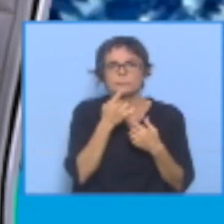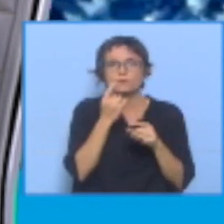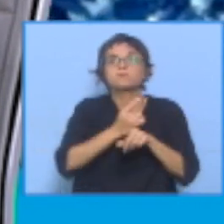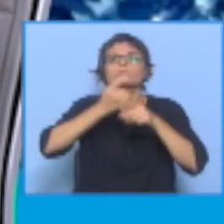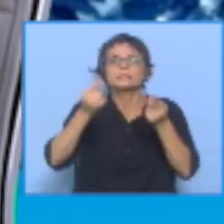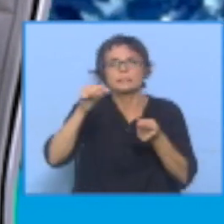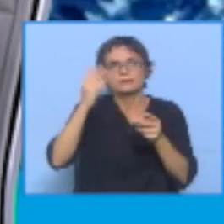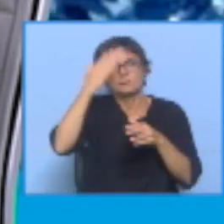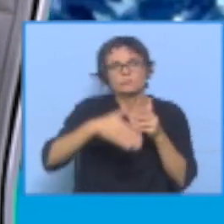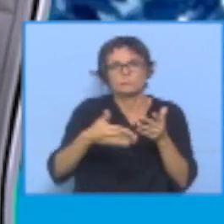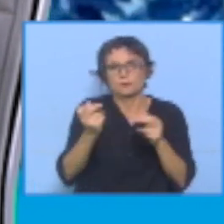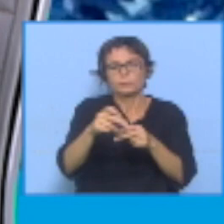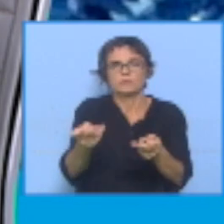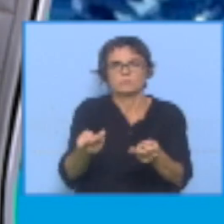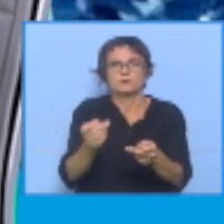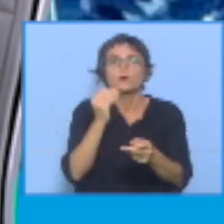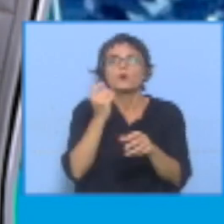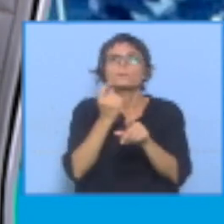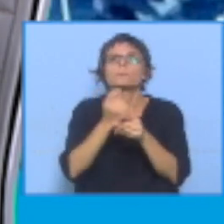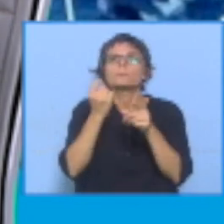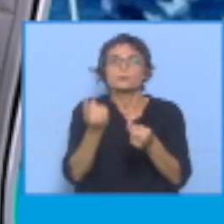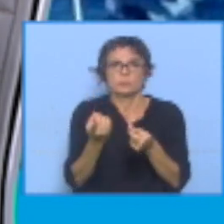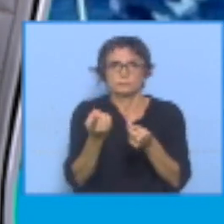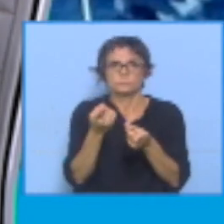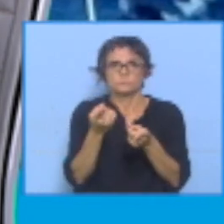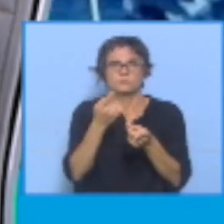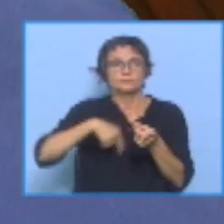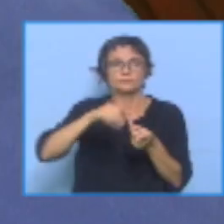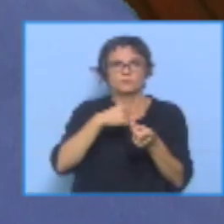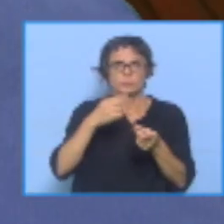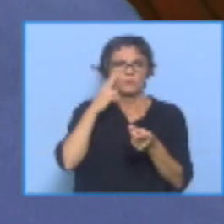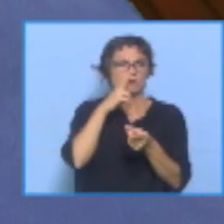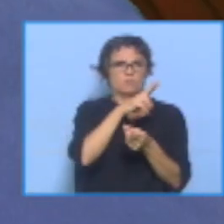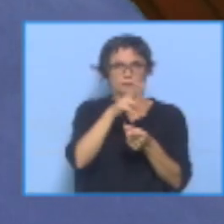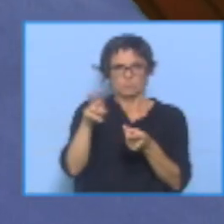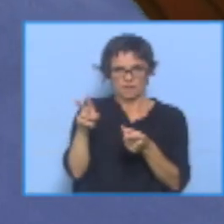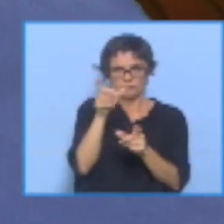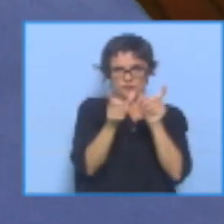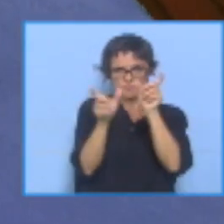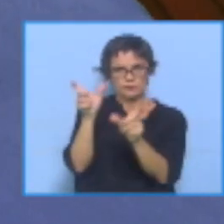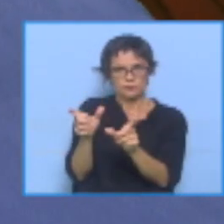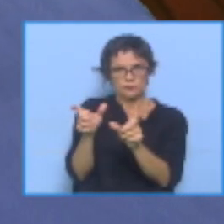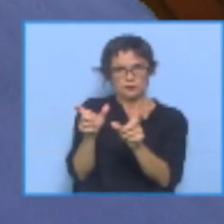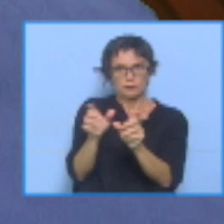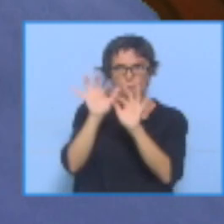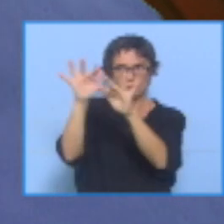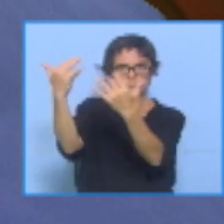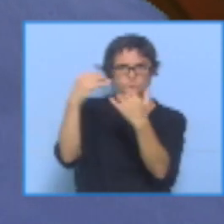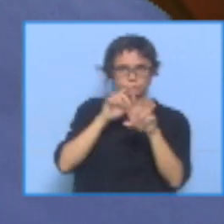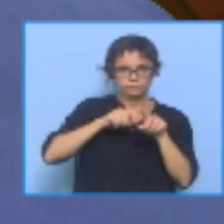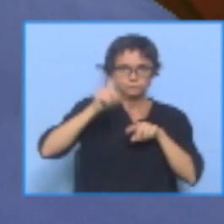escutando e compreendendo as razões e olhando para os migrantes e refugiados como irmãos e irmãs, como pessoas que